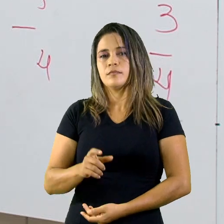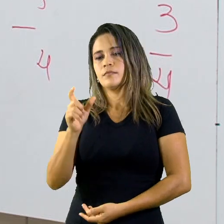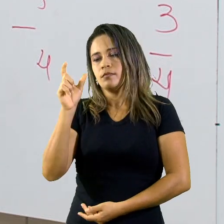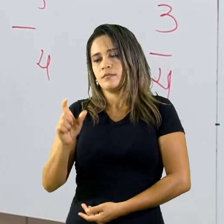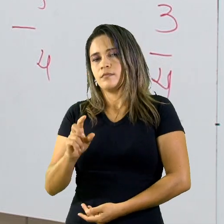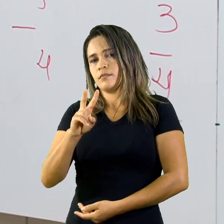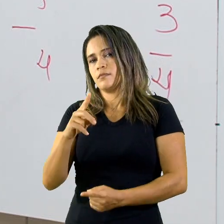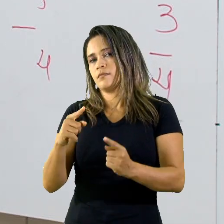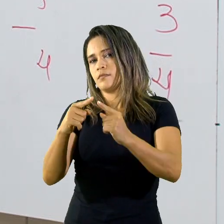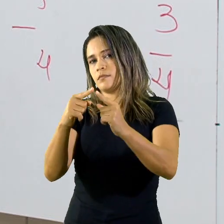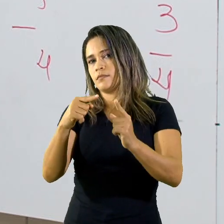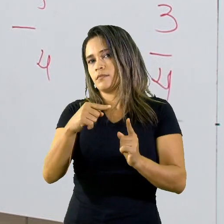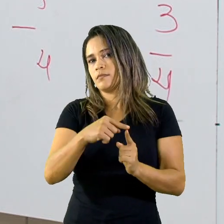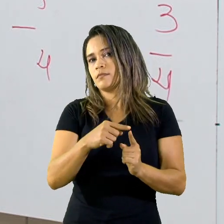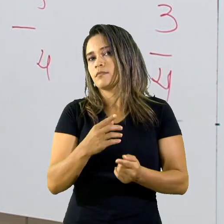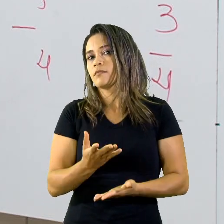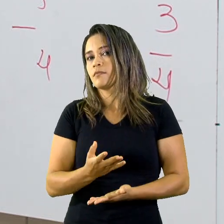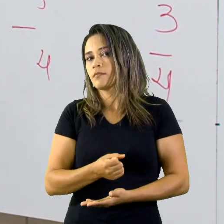vértices?